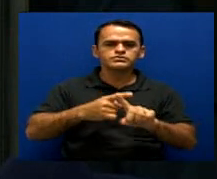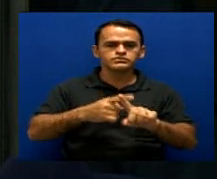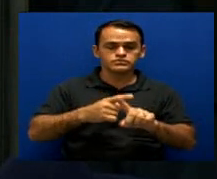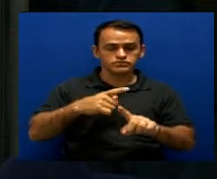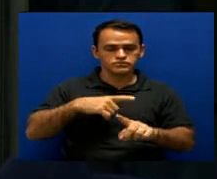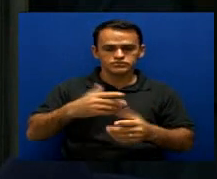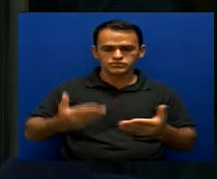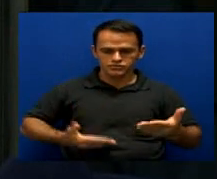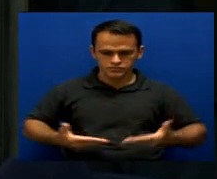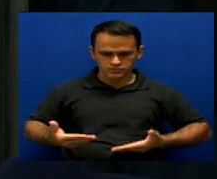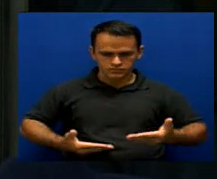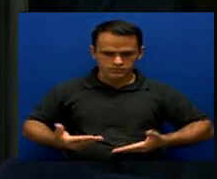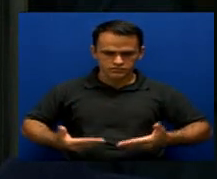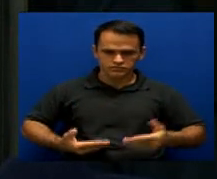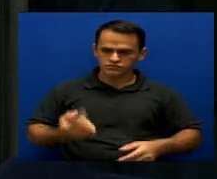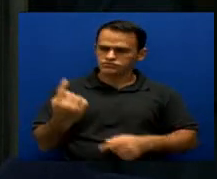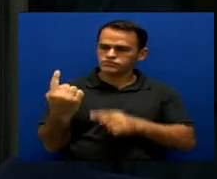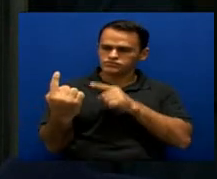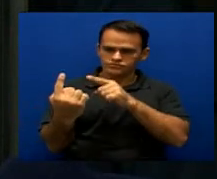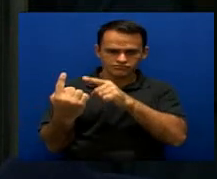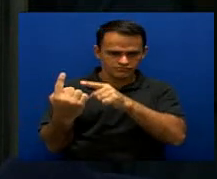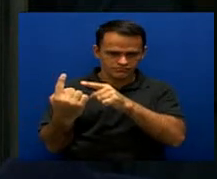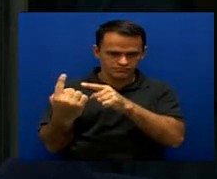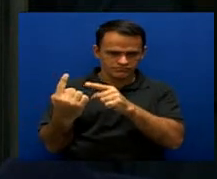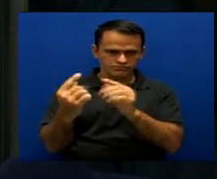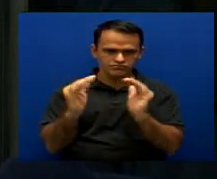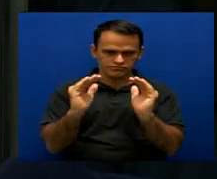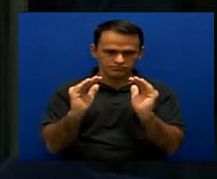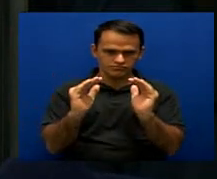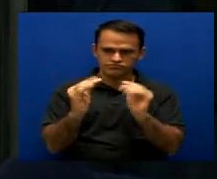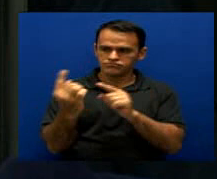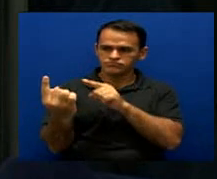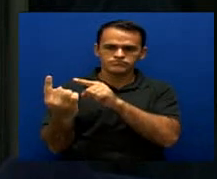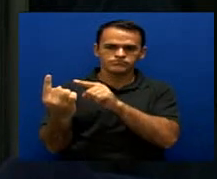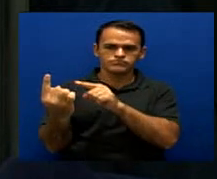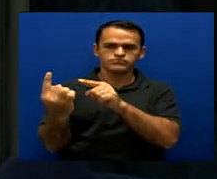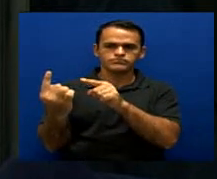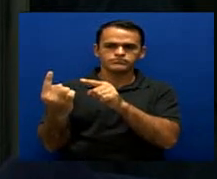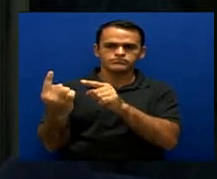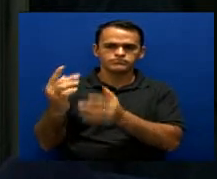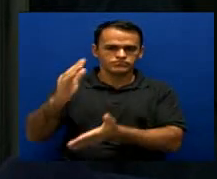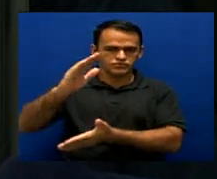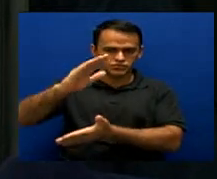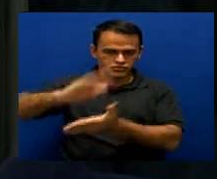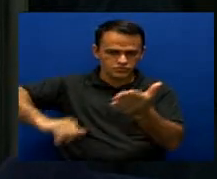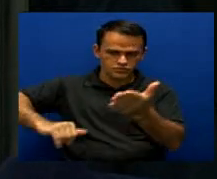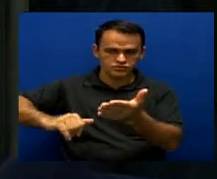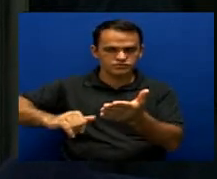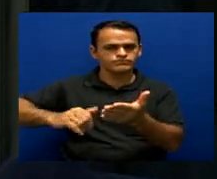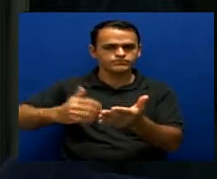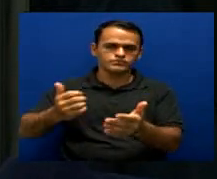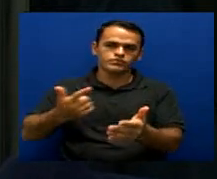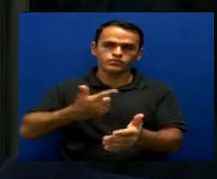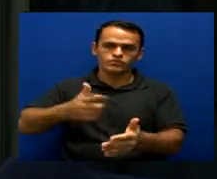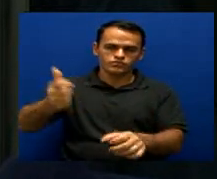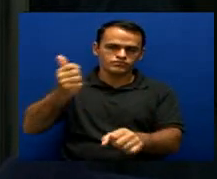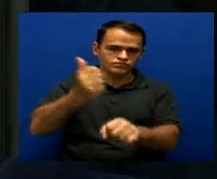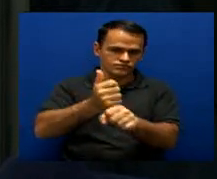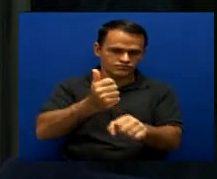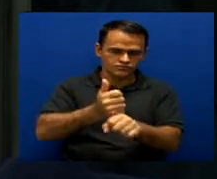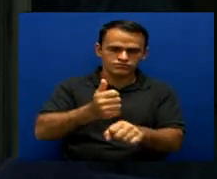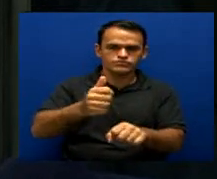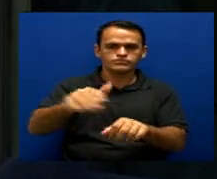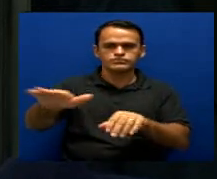e ex-funcionário da da paz da instituição ele ea eleição é da nossa responsabilidade quando a gente fez o edital de chamamento